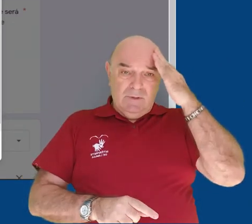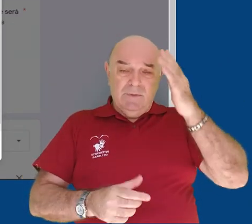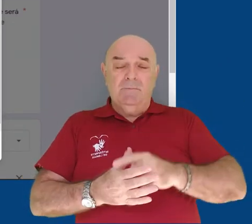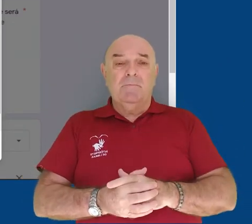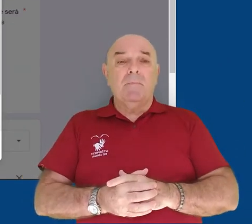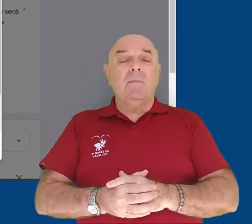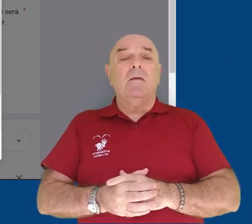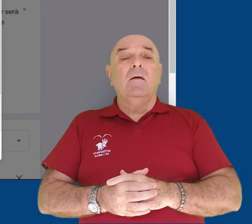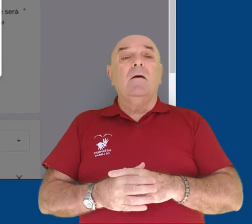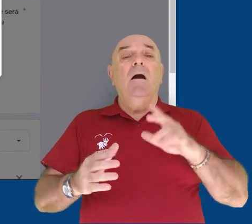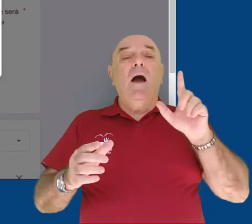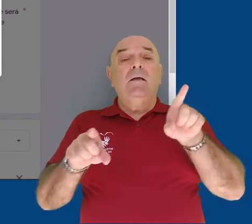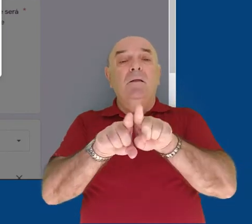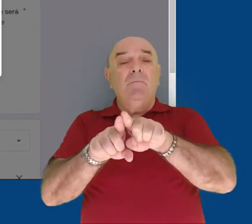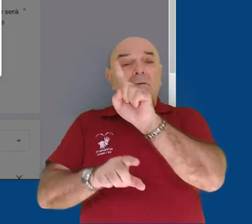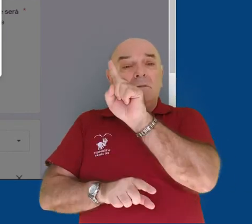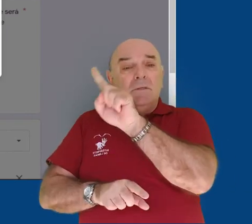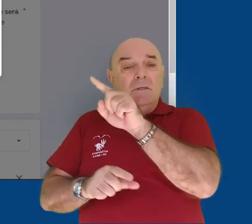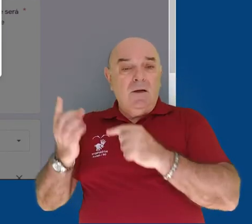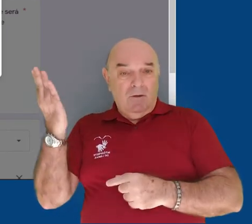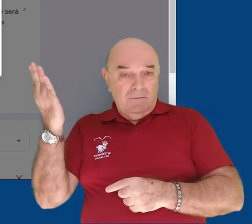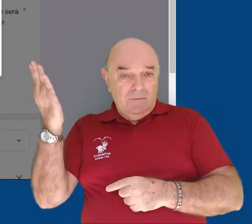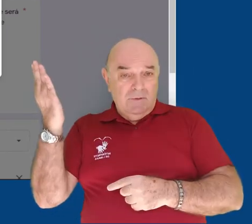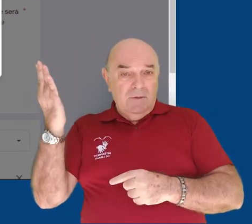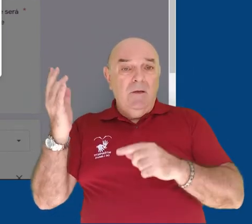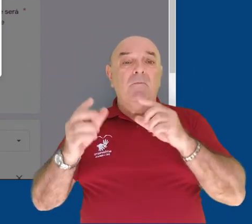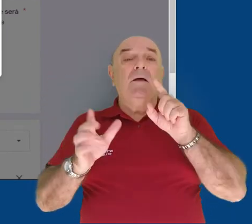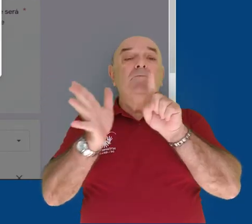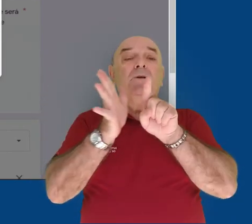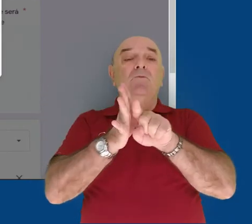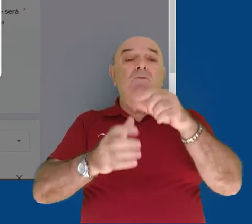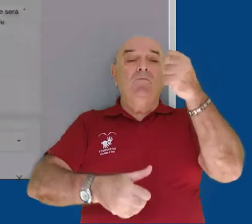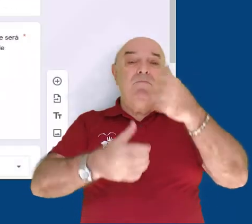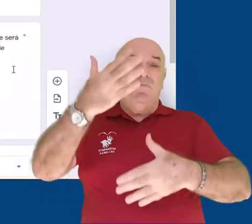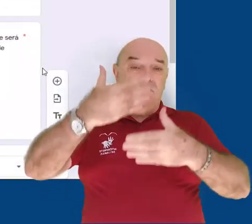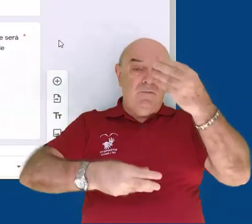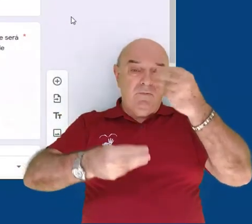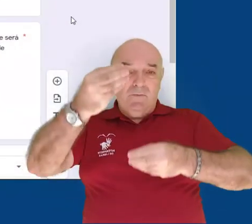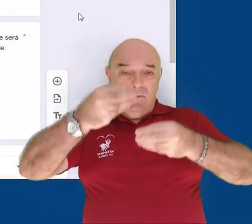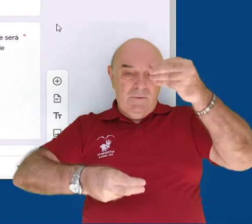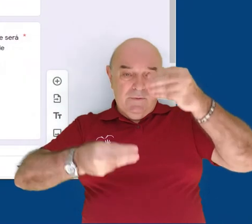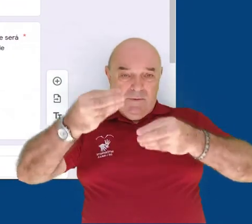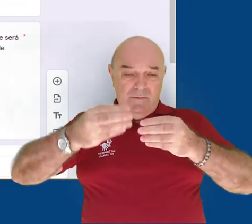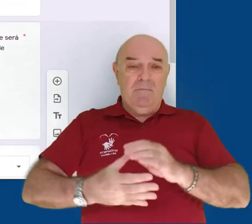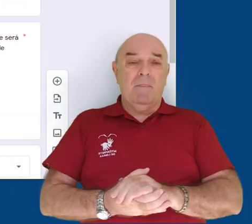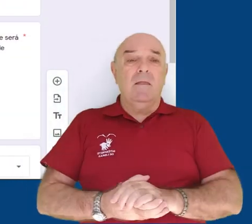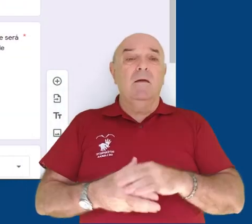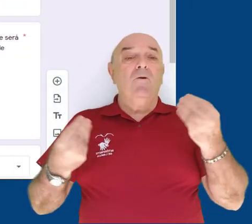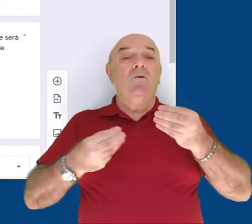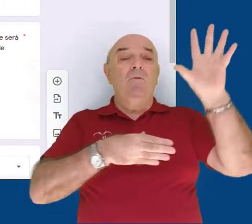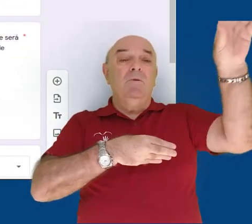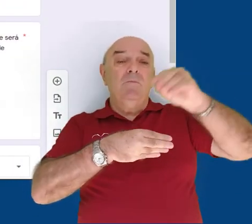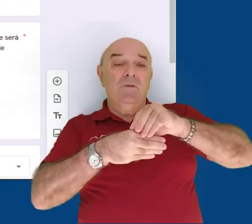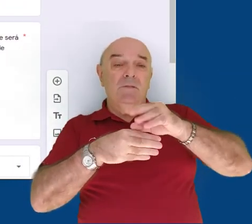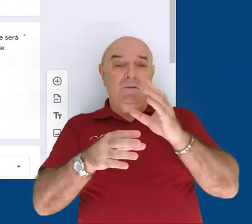pessoa e na apresentação Vamos definir para embaralhar a ordem das perguntas agora Pedirei para algum colega meu responder este questionário E